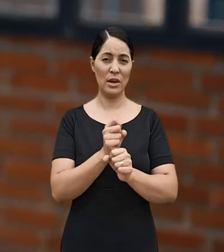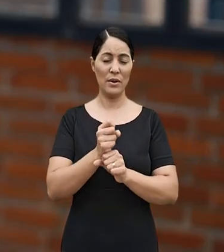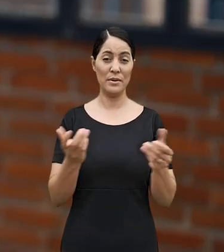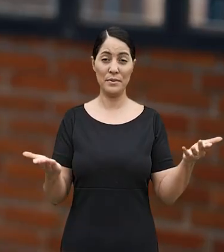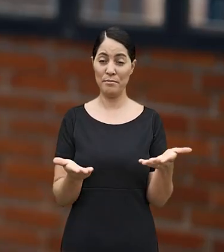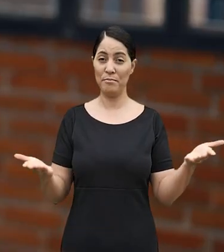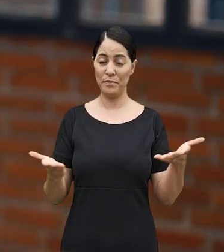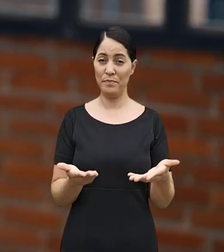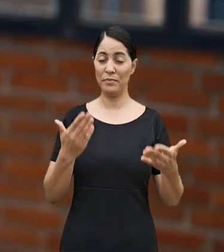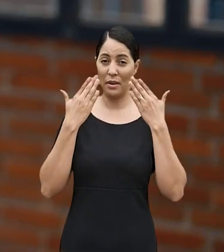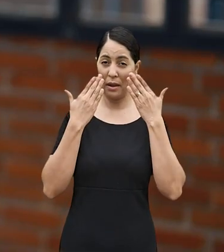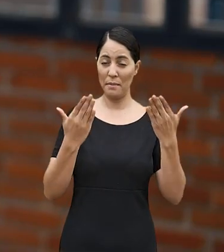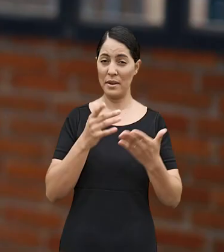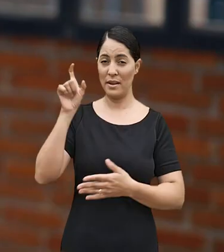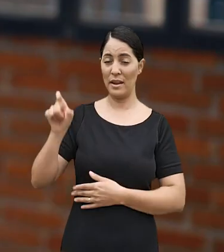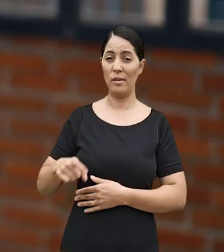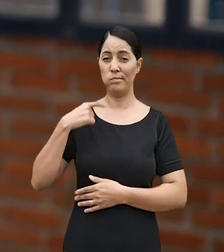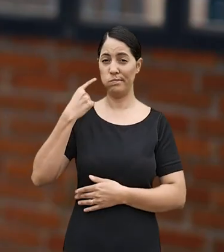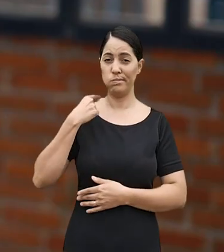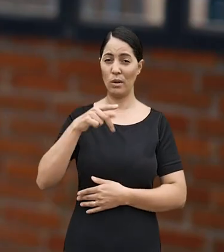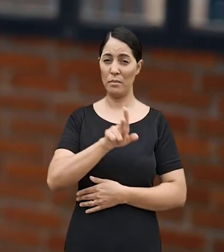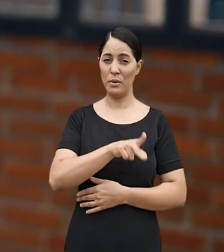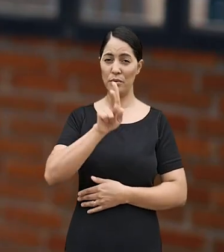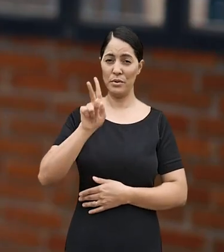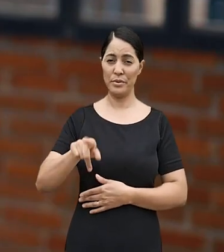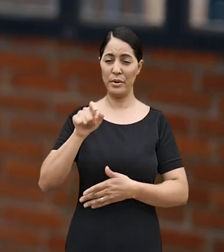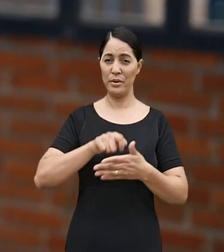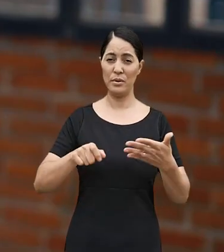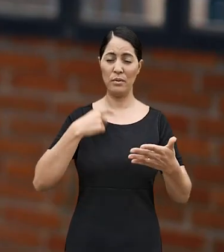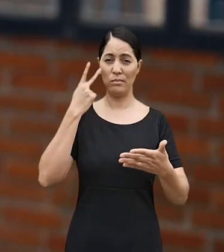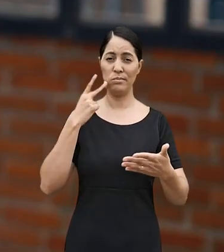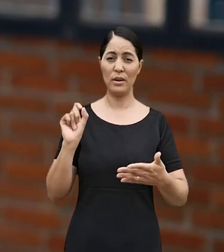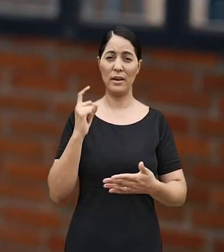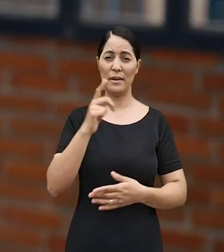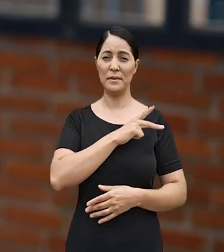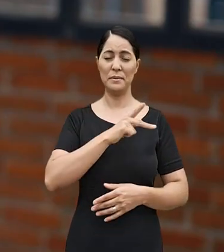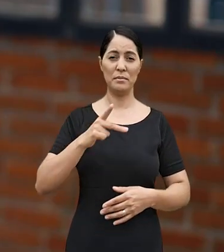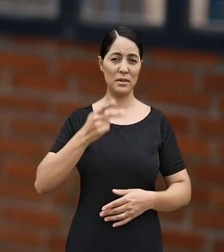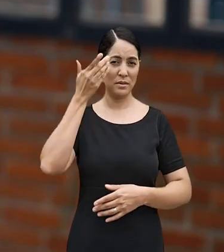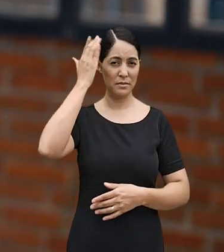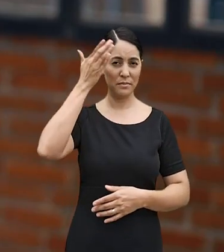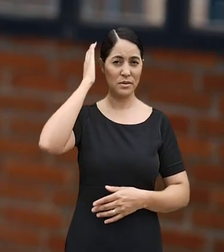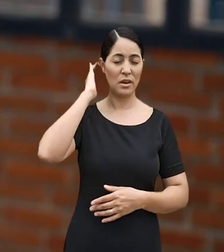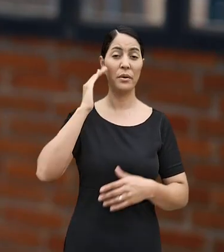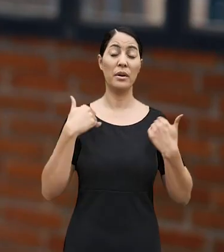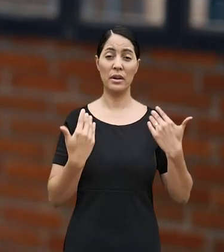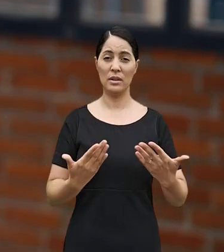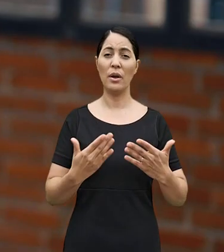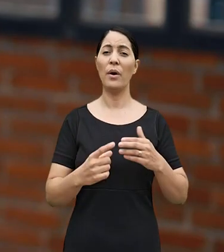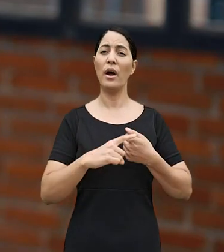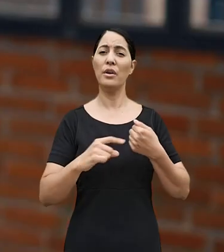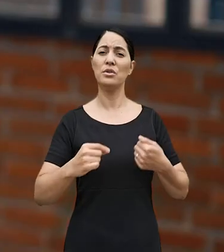o advogado, professor, escritor e político, ex-presidente Michel Temer, o autor do artigo 133 da